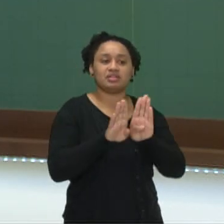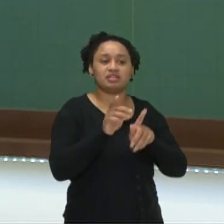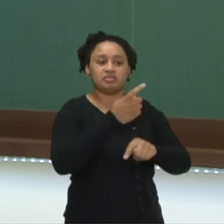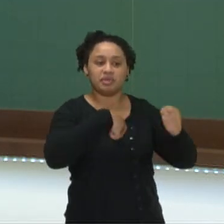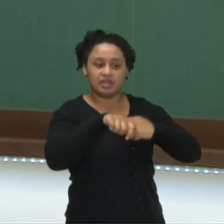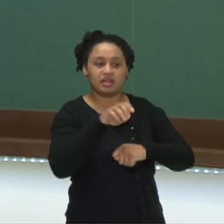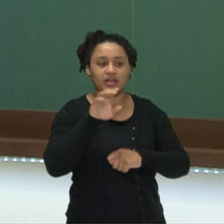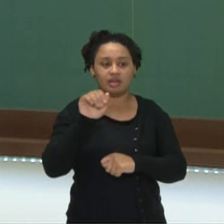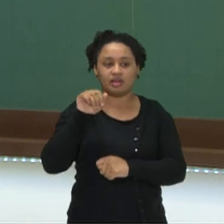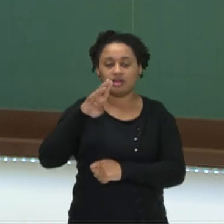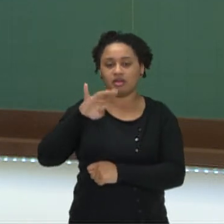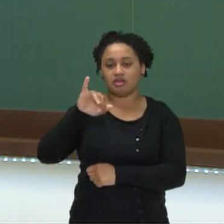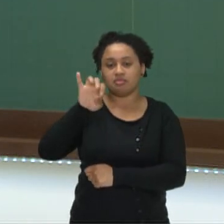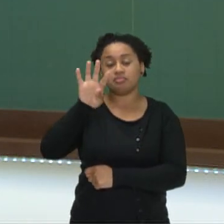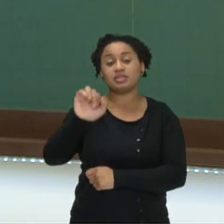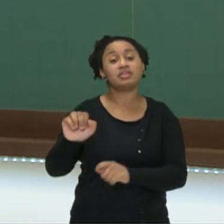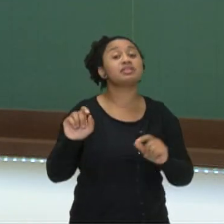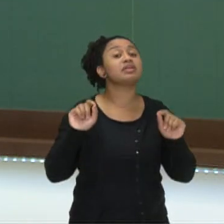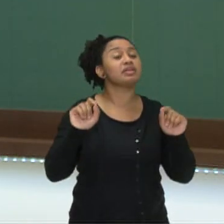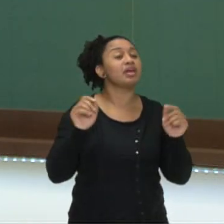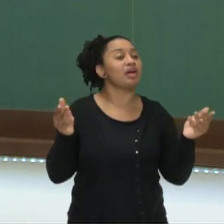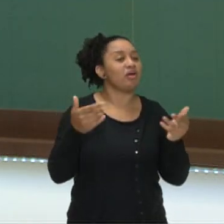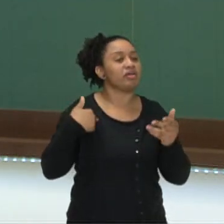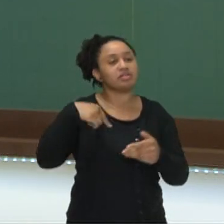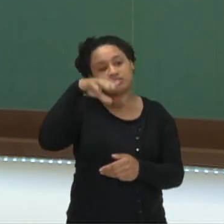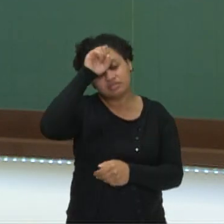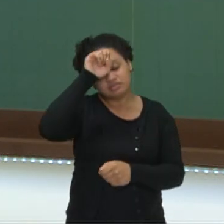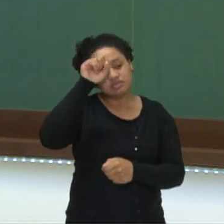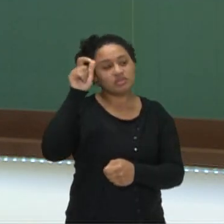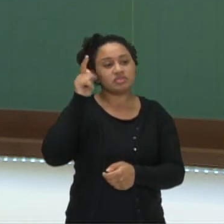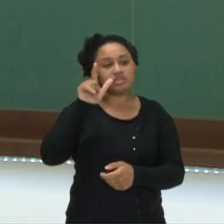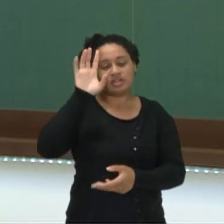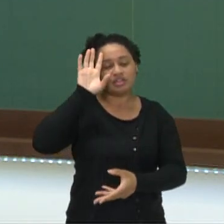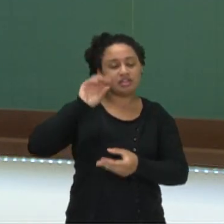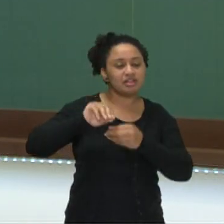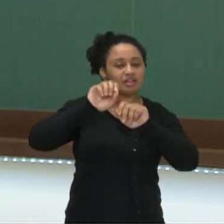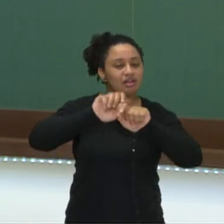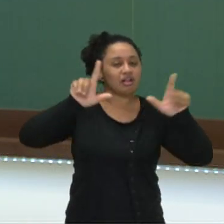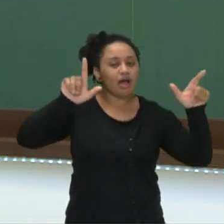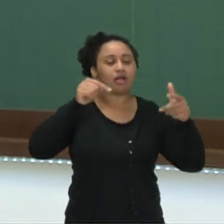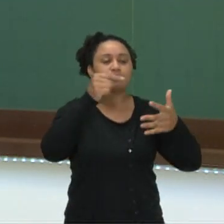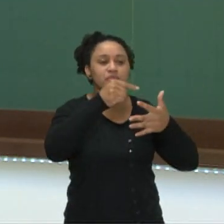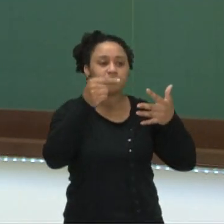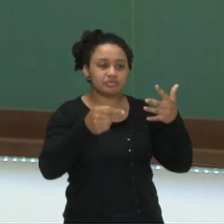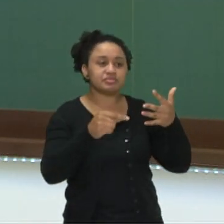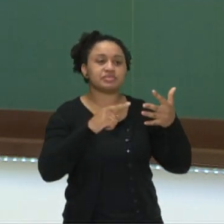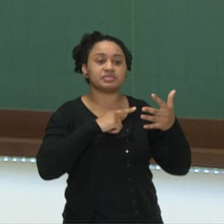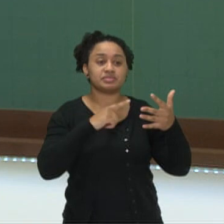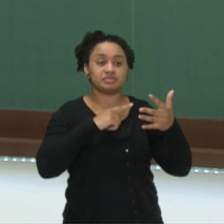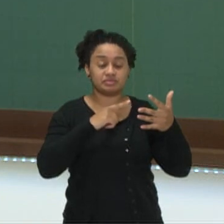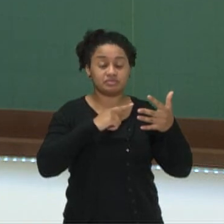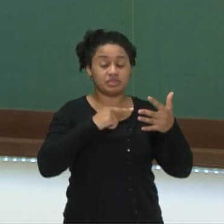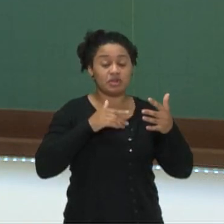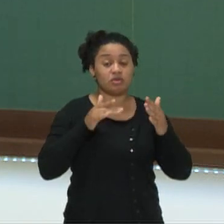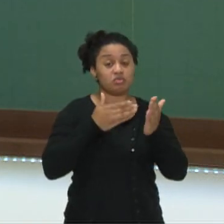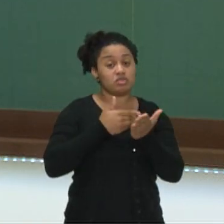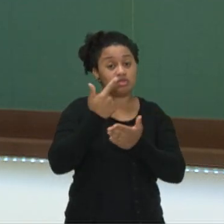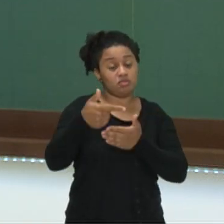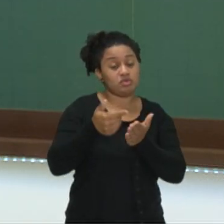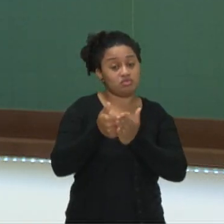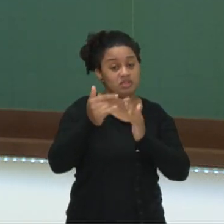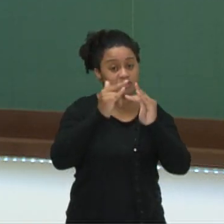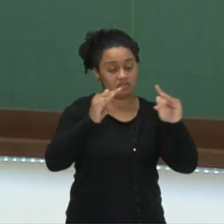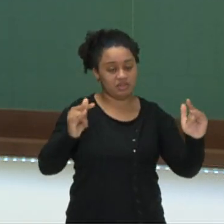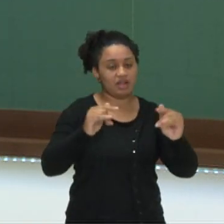esses cambistas? A gente vai ver agora e vai ficar mais claro esses elementos quando a gente entrar nas feiras. Mas antes,